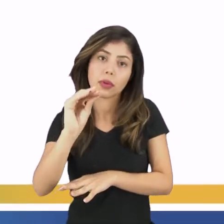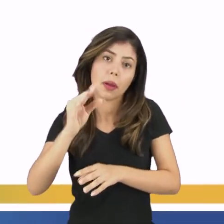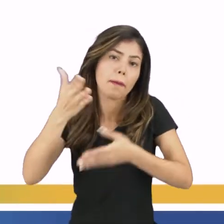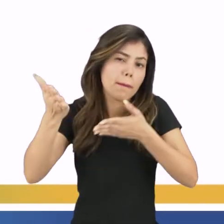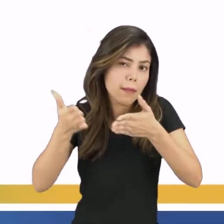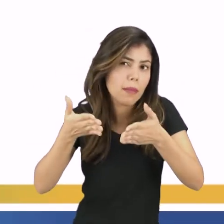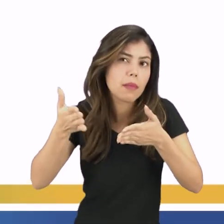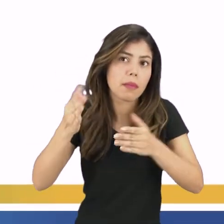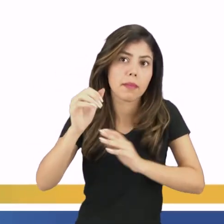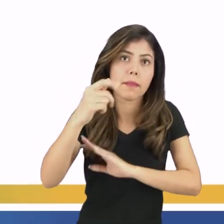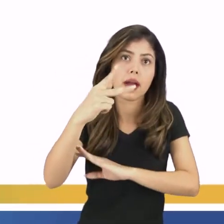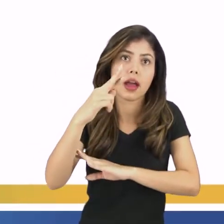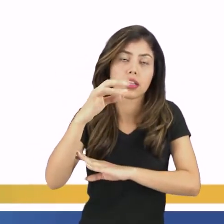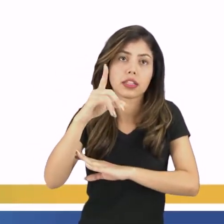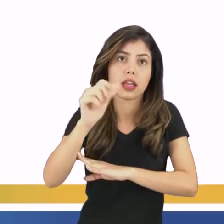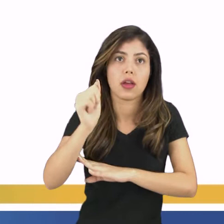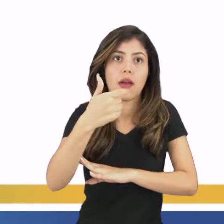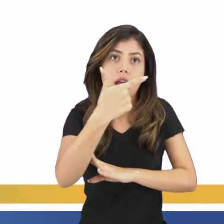temos aqui, ó,